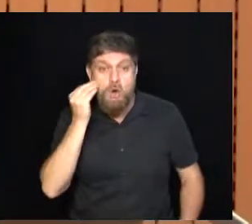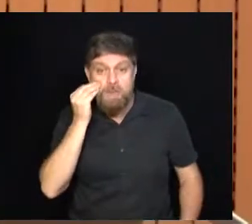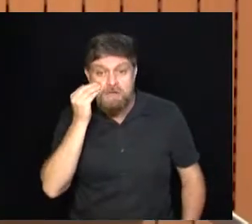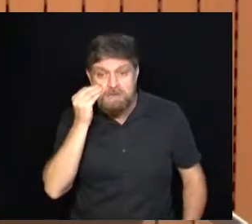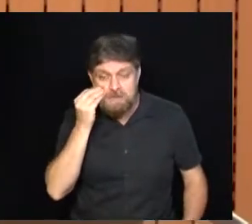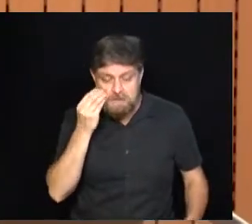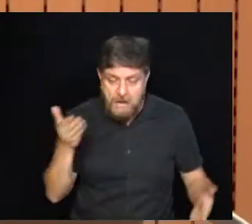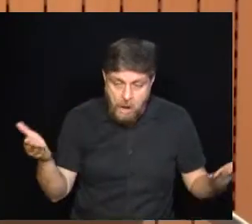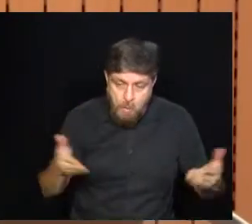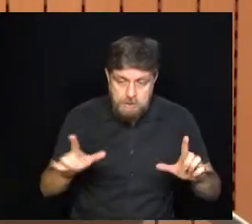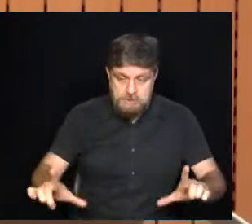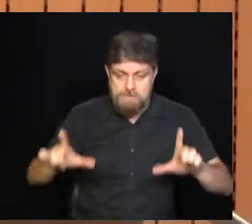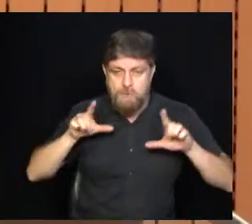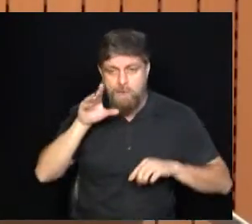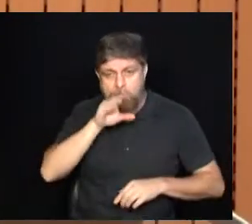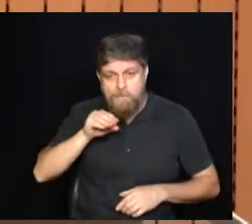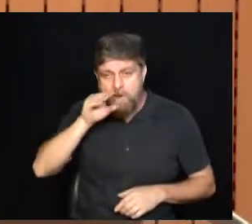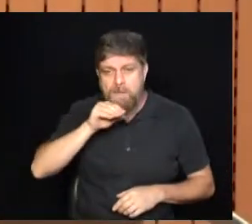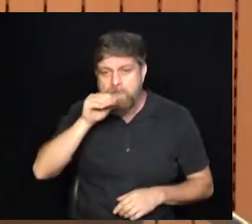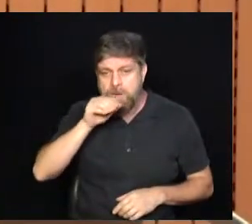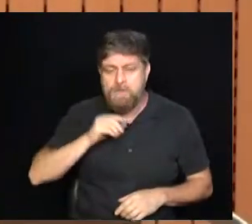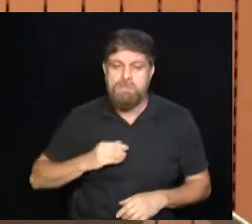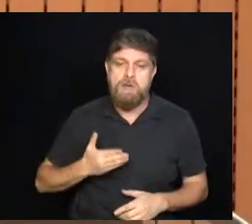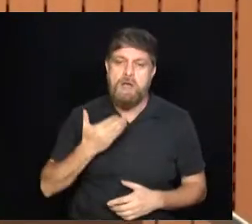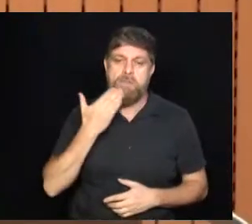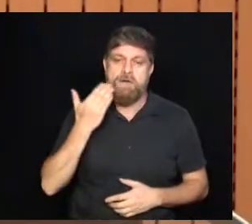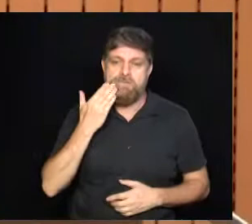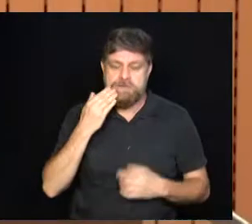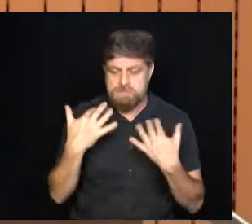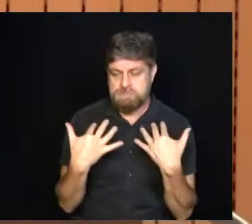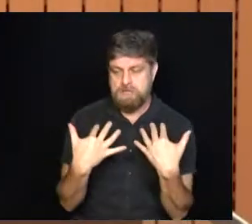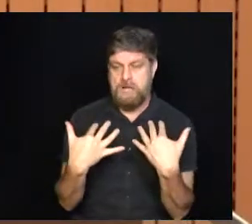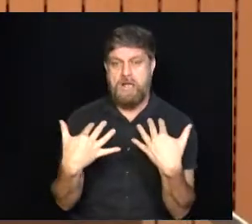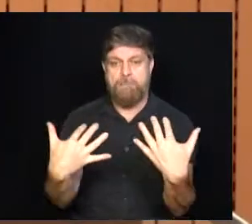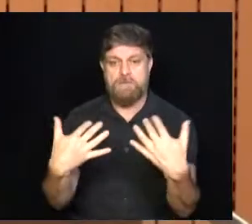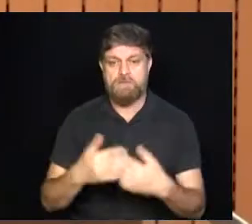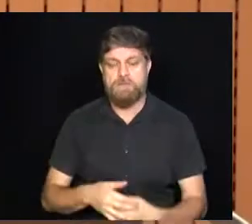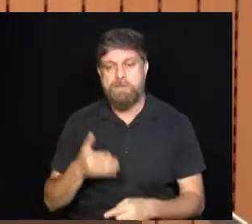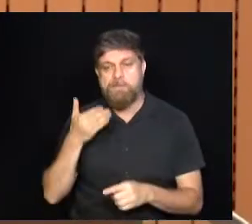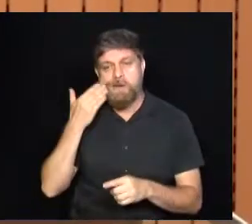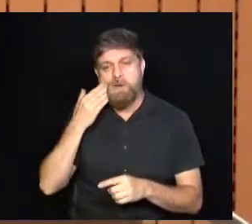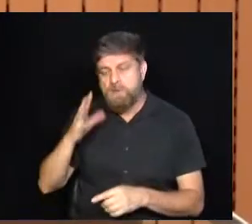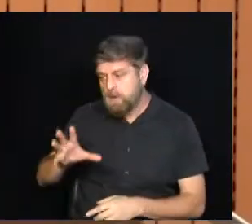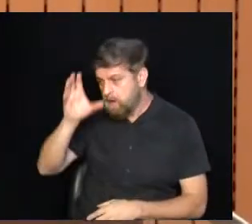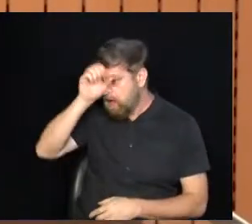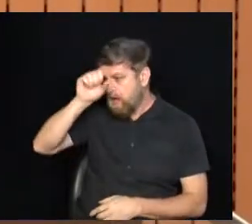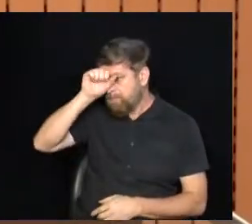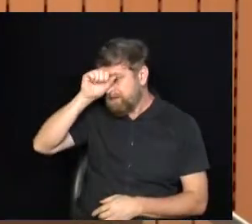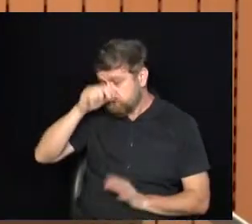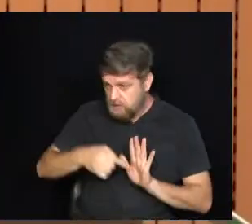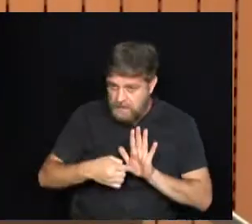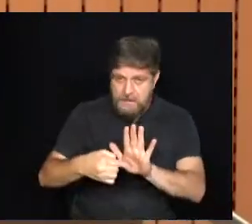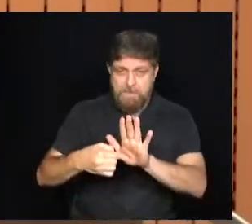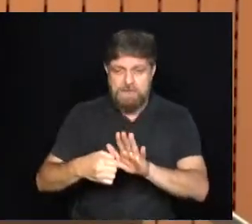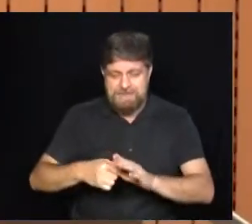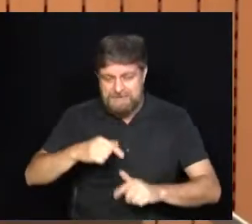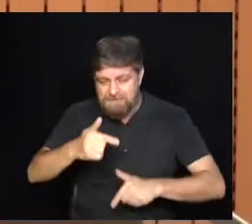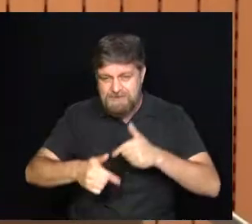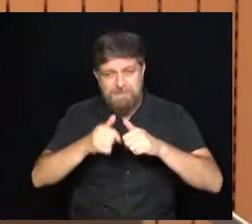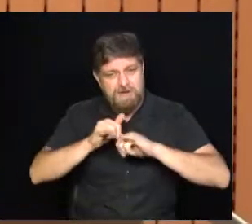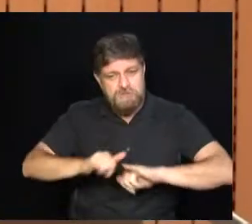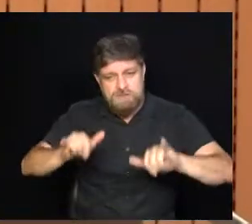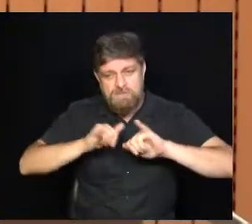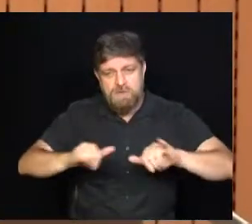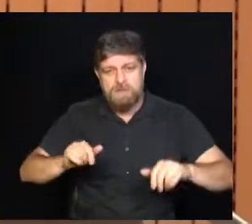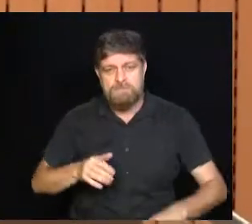a que o Major Jaime está nos proporcionando, ela com certeza reflete essa necessidade de divulgar os trabalhos.